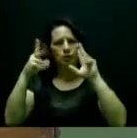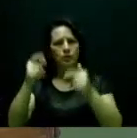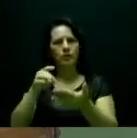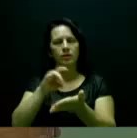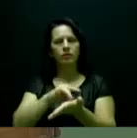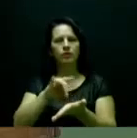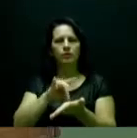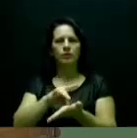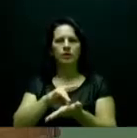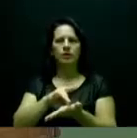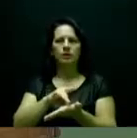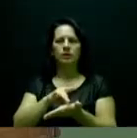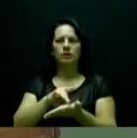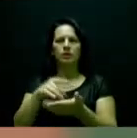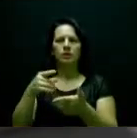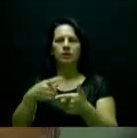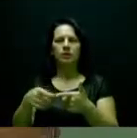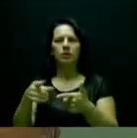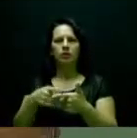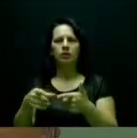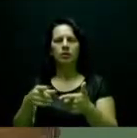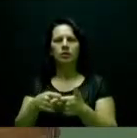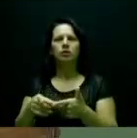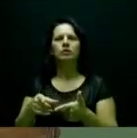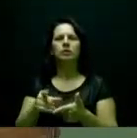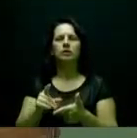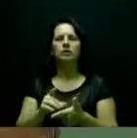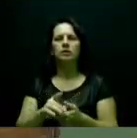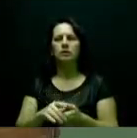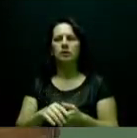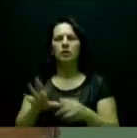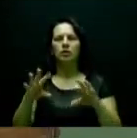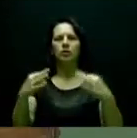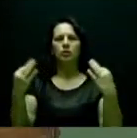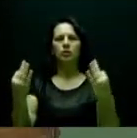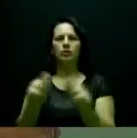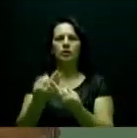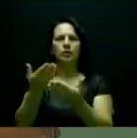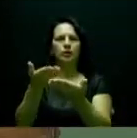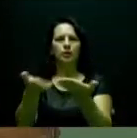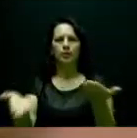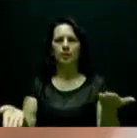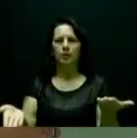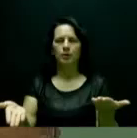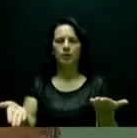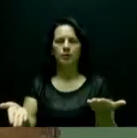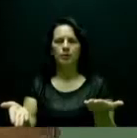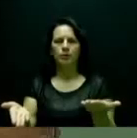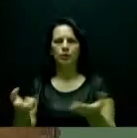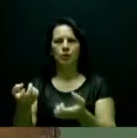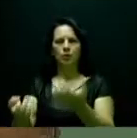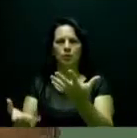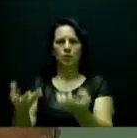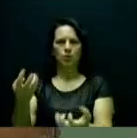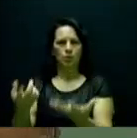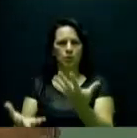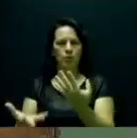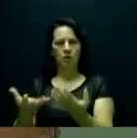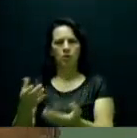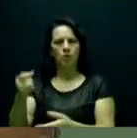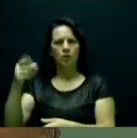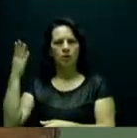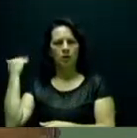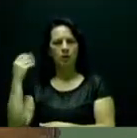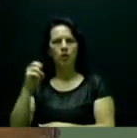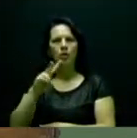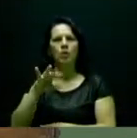verdade um caos, um problema de grande gravidade que são as famílias que perderam tudo em tragédias com incêndios ocorridos, como na